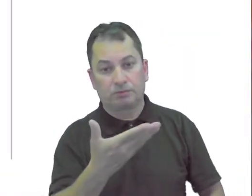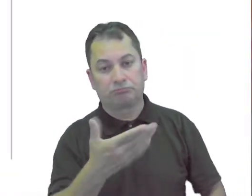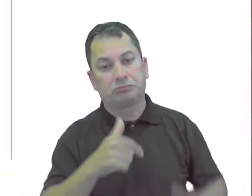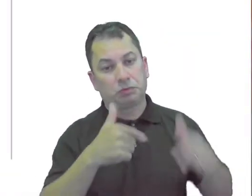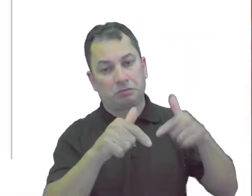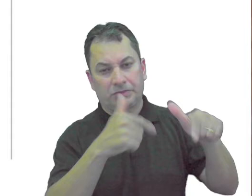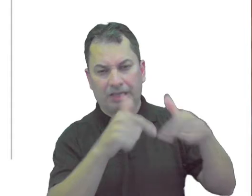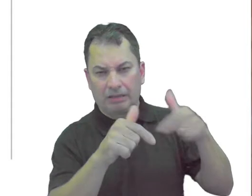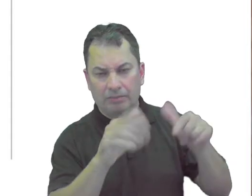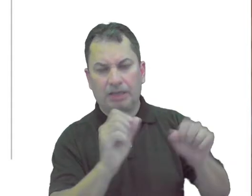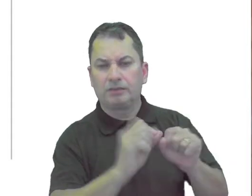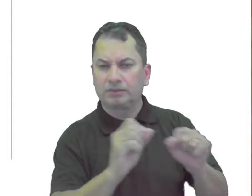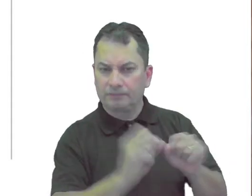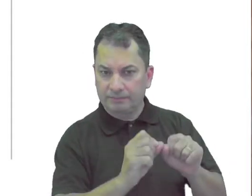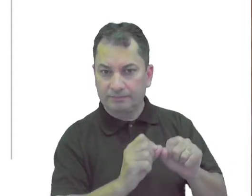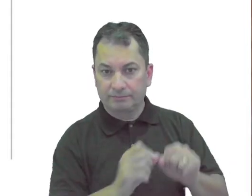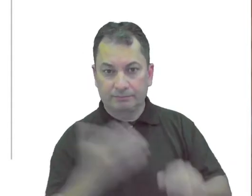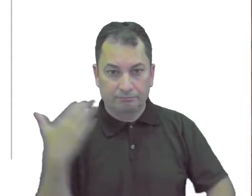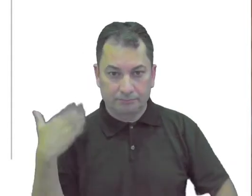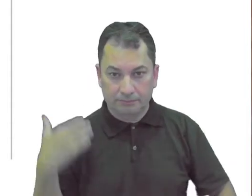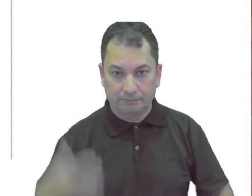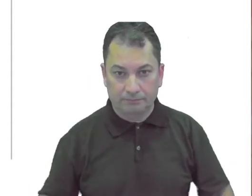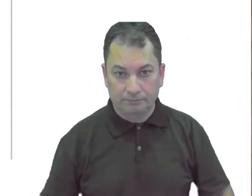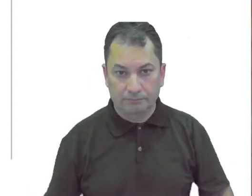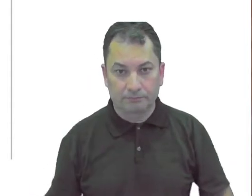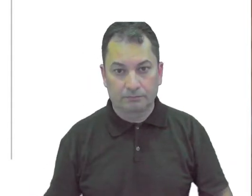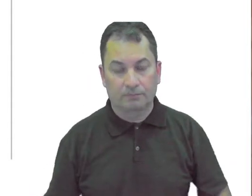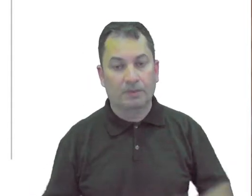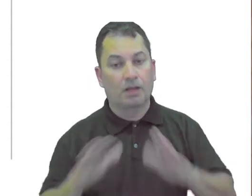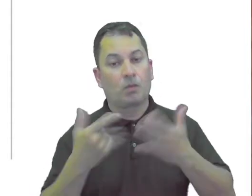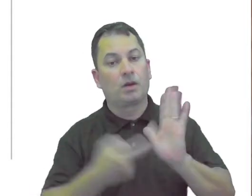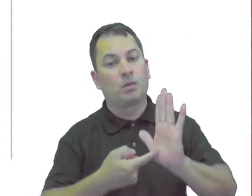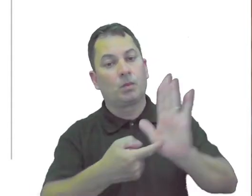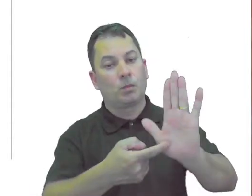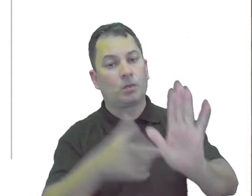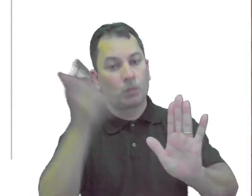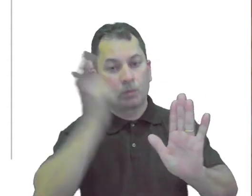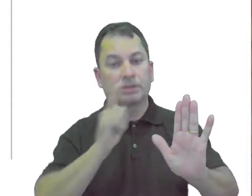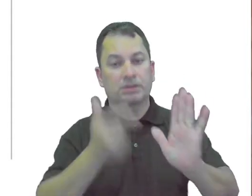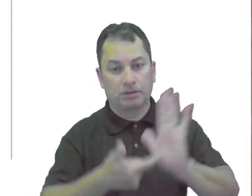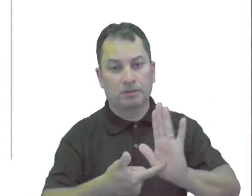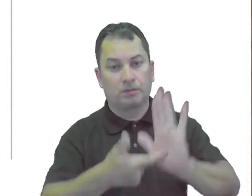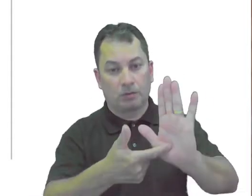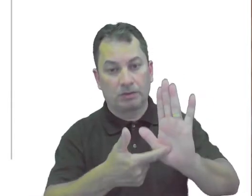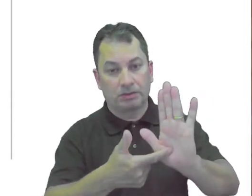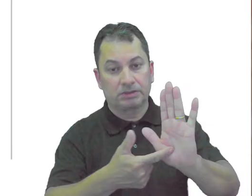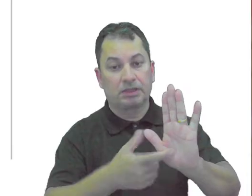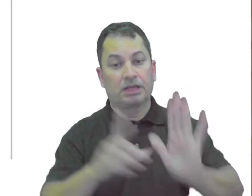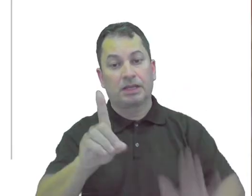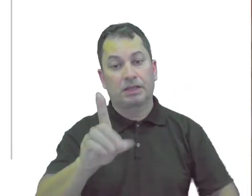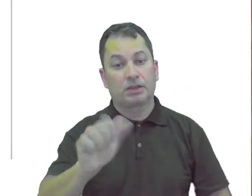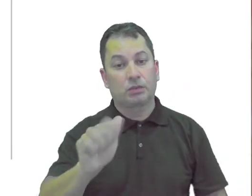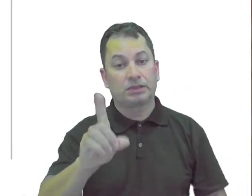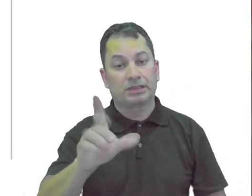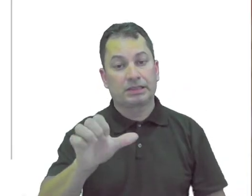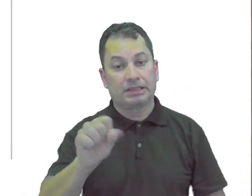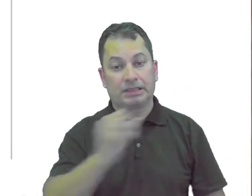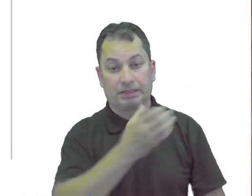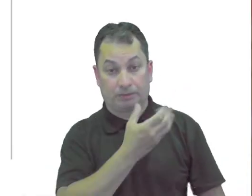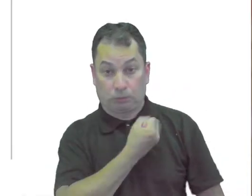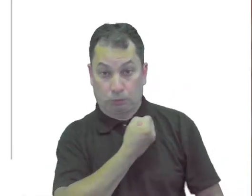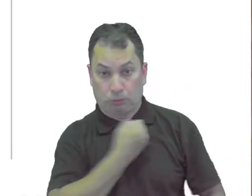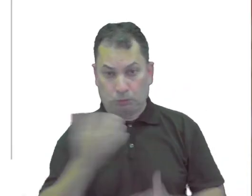que a gente fez em que a gente a gente conseguiu mostrar, né, que os dados que a gente estava